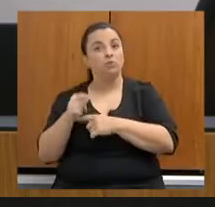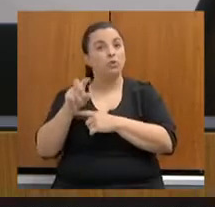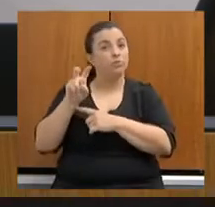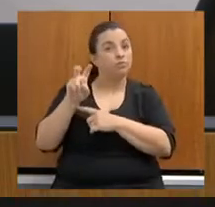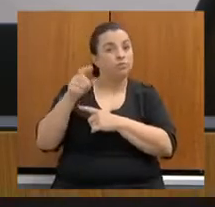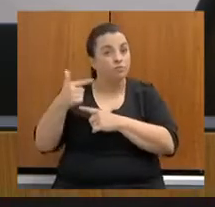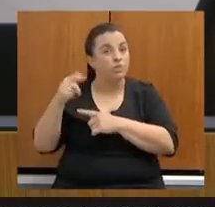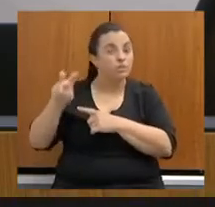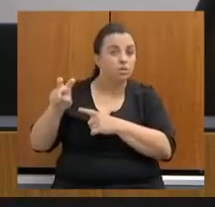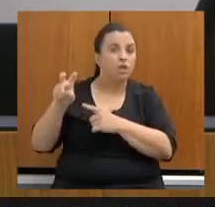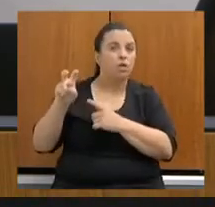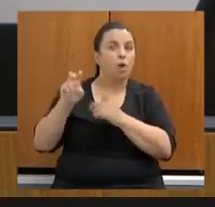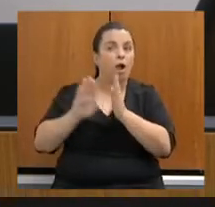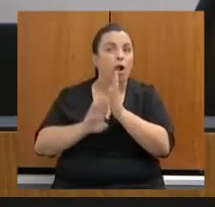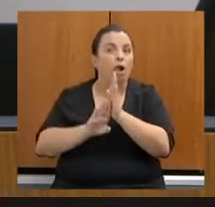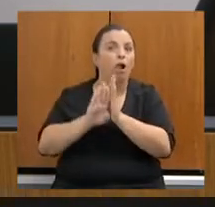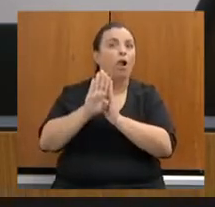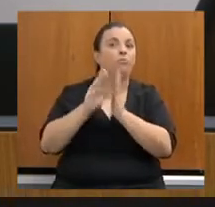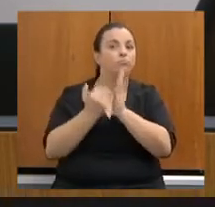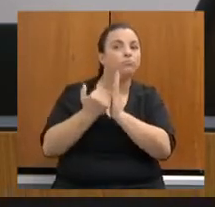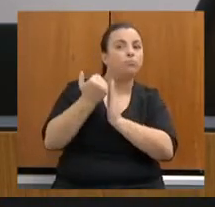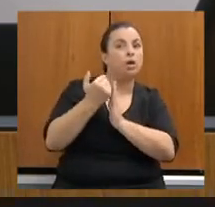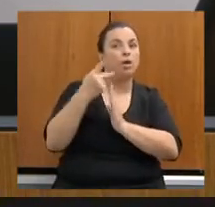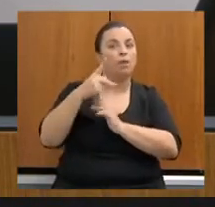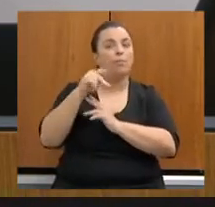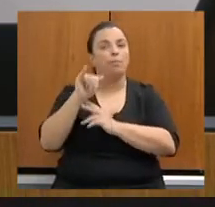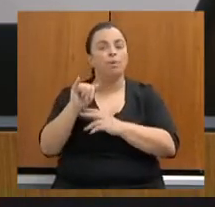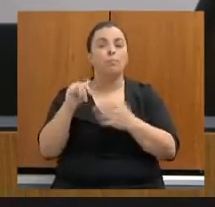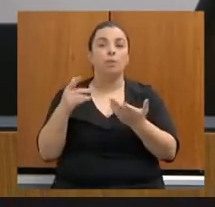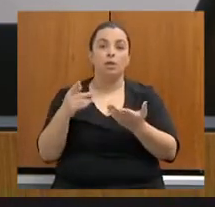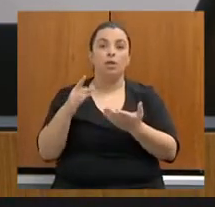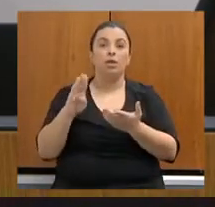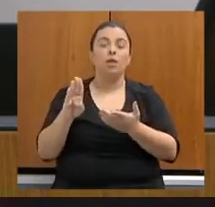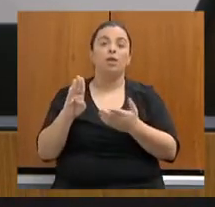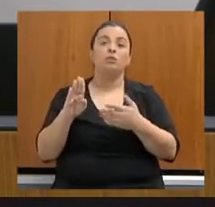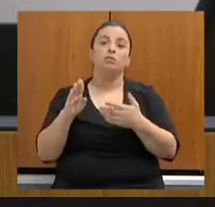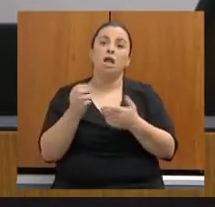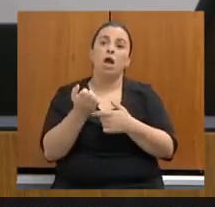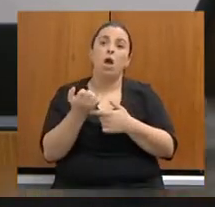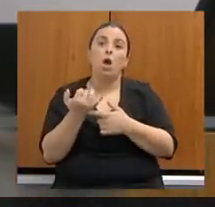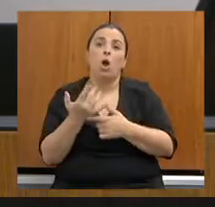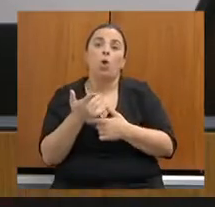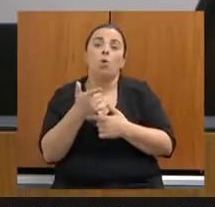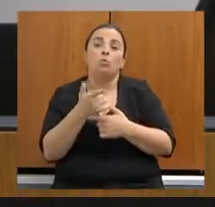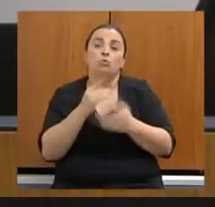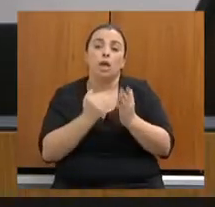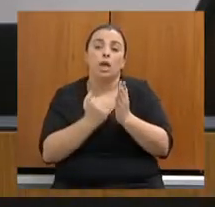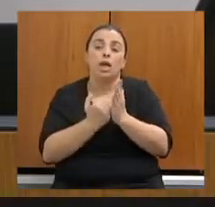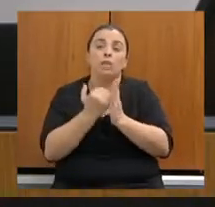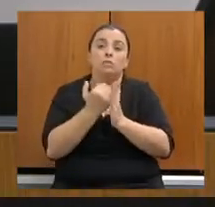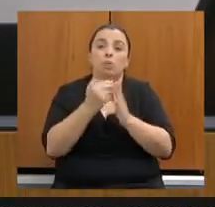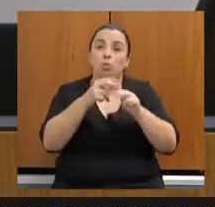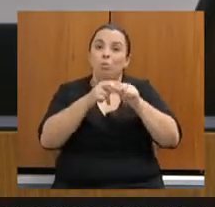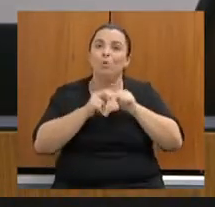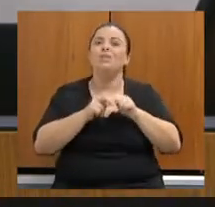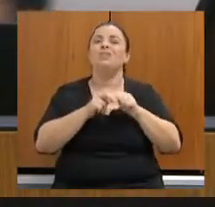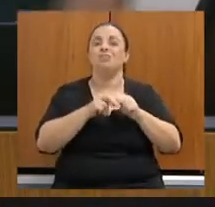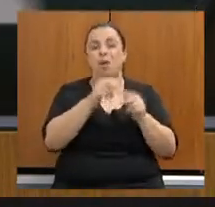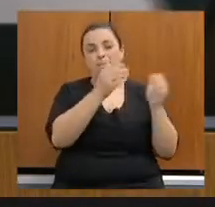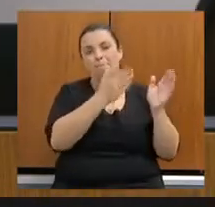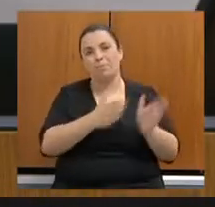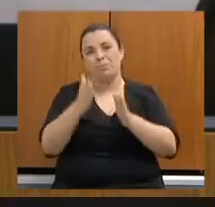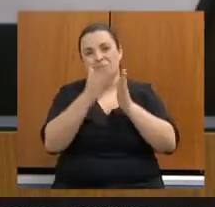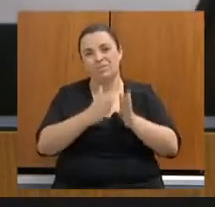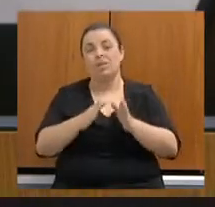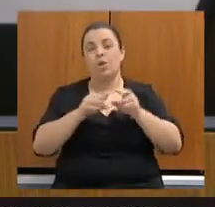na projeção do PIB grande parte uma parte esmagadora se deve ao setor produtivo